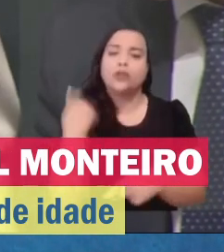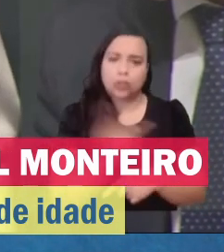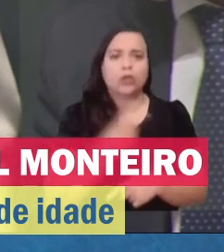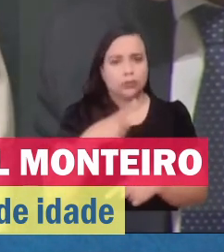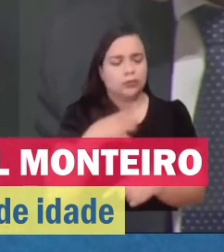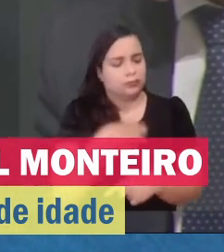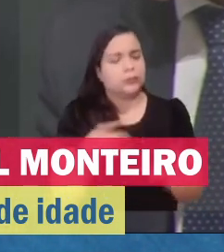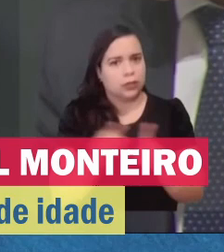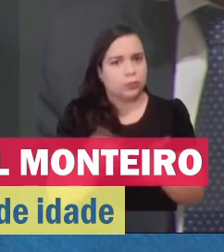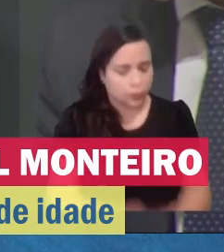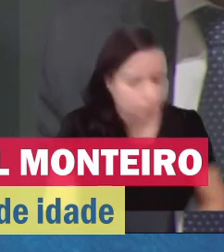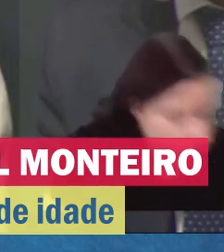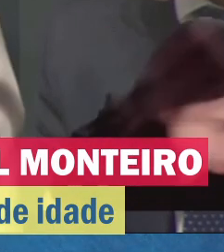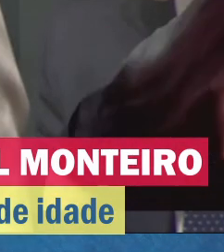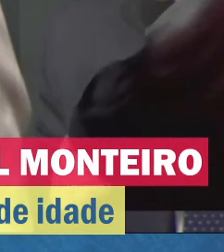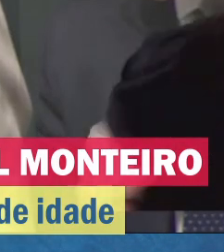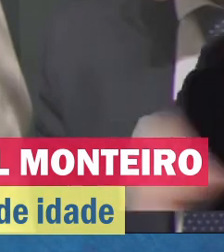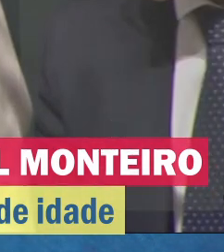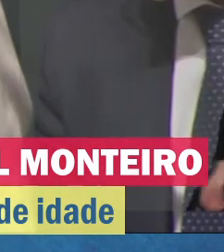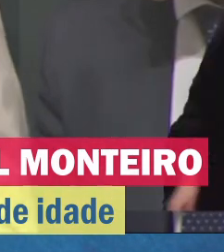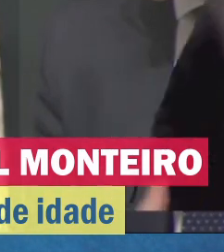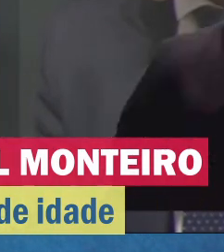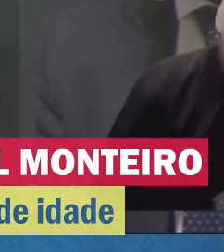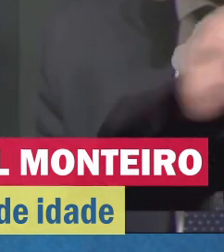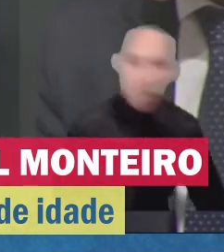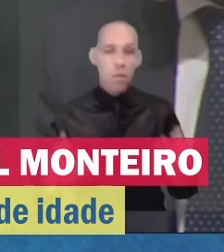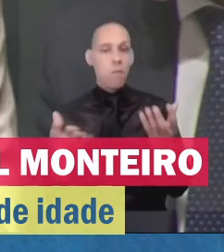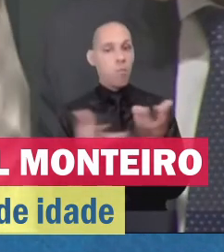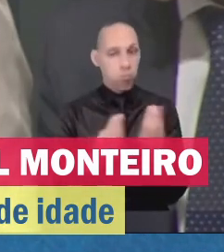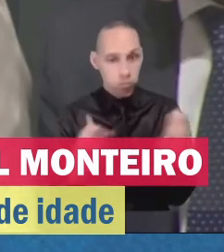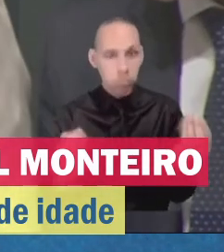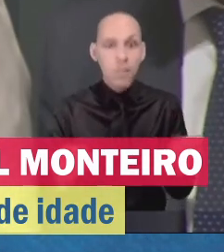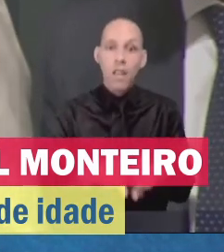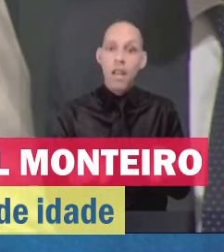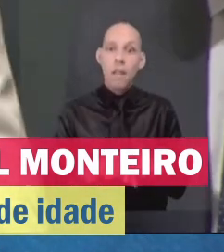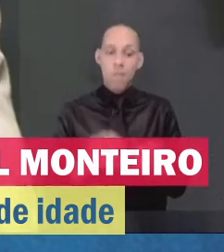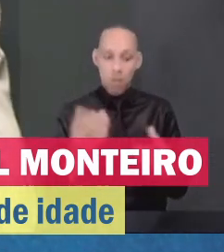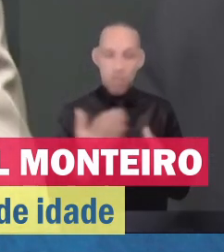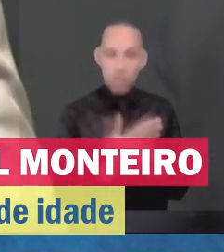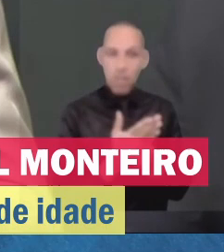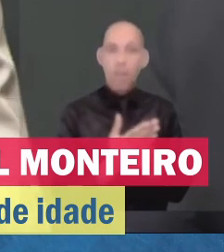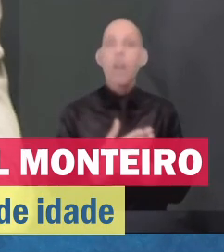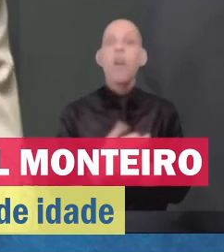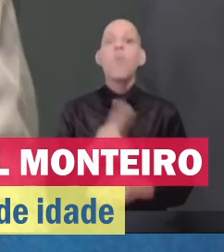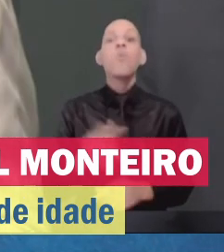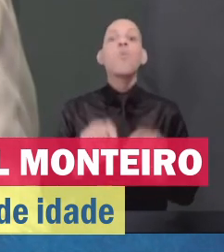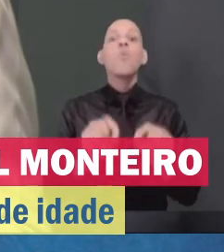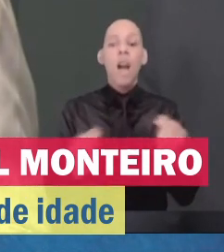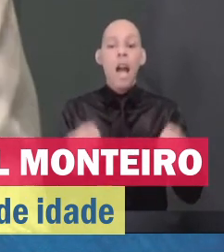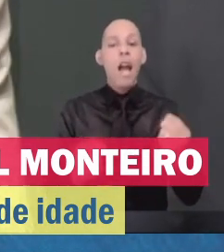aqui, em função desse processo, estão tendo que usar carro blindado. Isso é um disparate, isso é